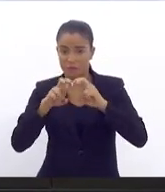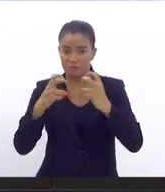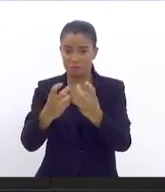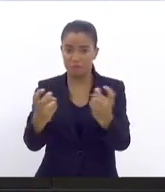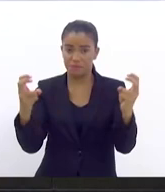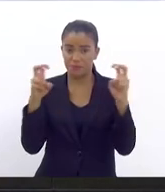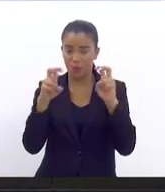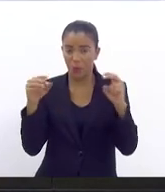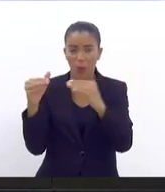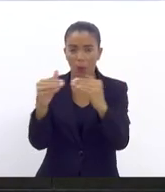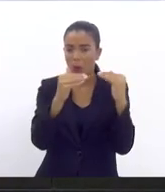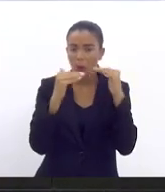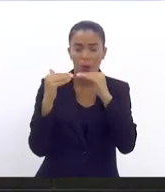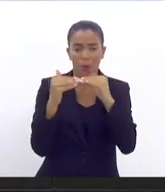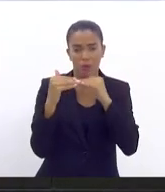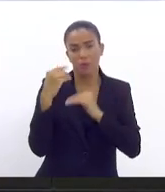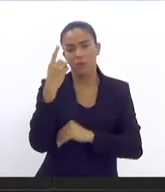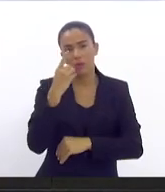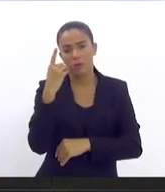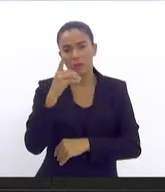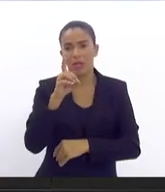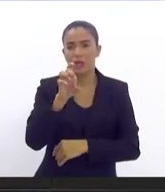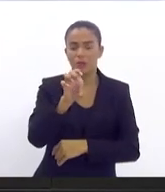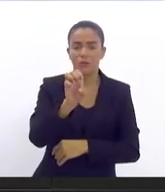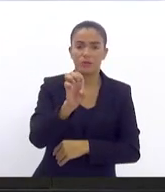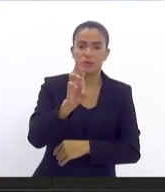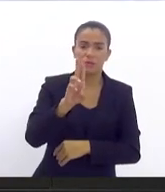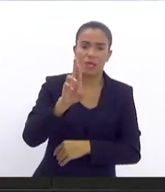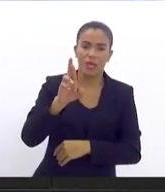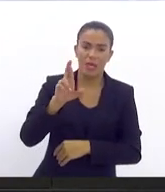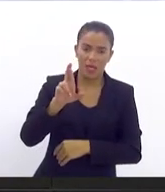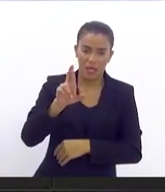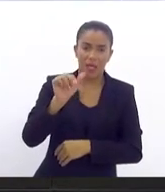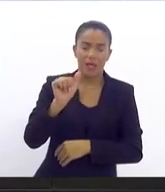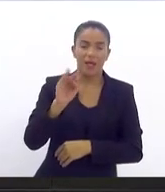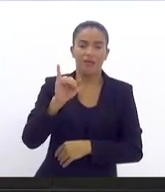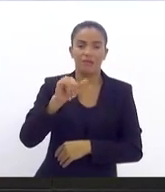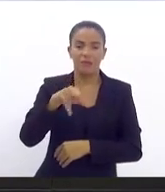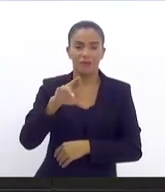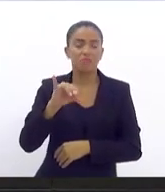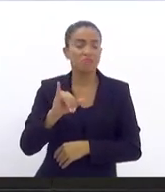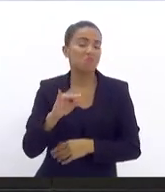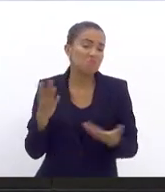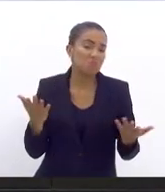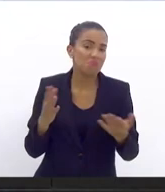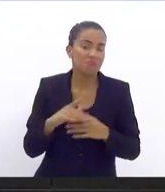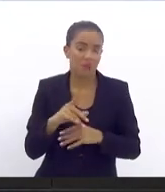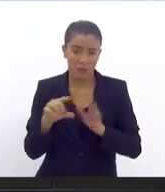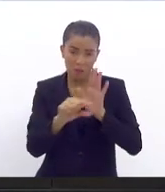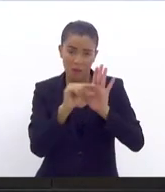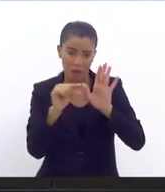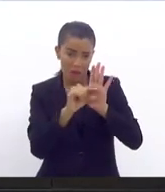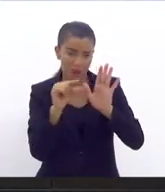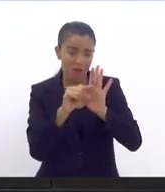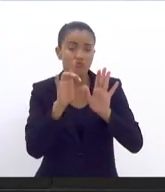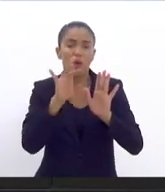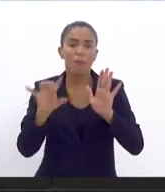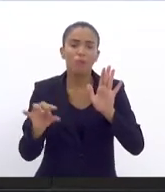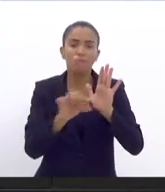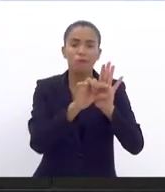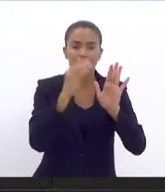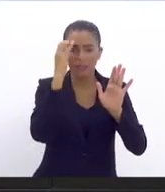concordar, depois o próprio deputado Serafini passa o texto. Então, vou retificar o parecer para constitucionalidade com emendas, só para fazer menção e